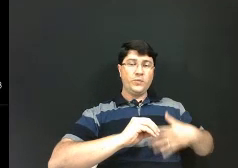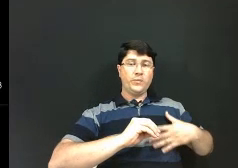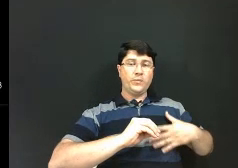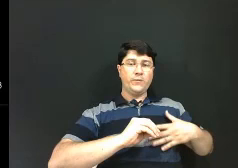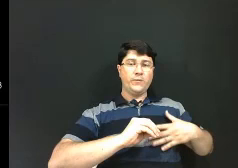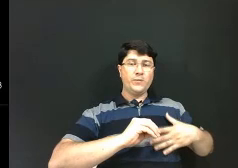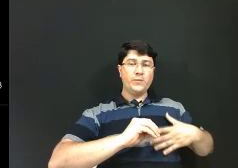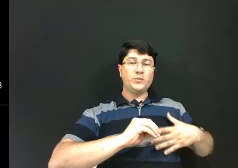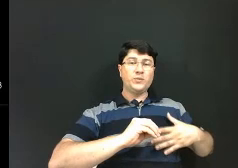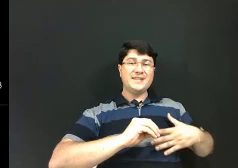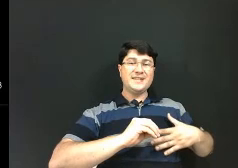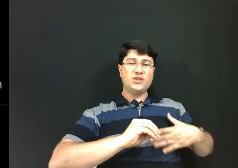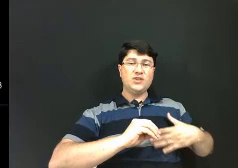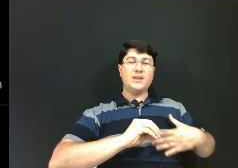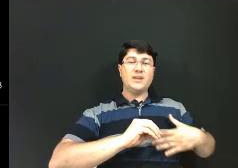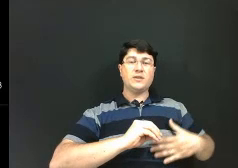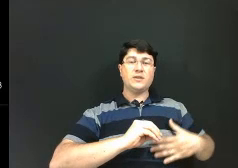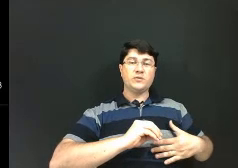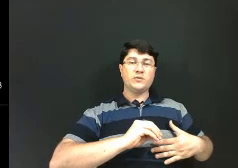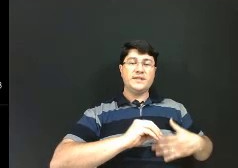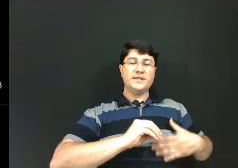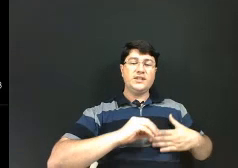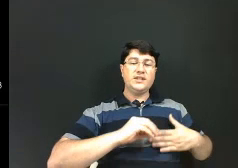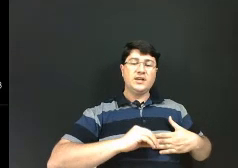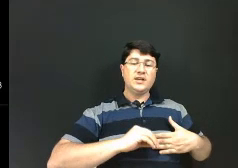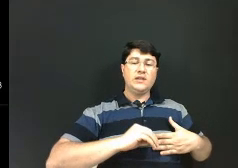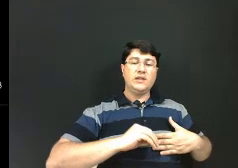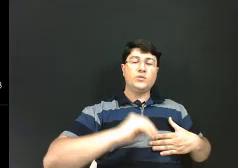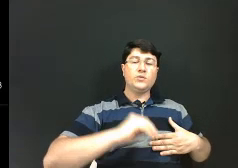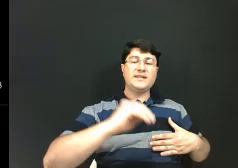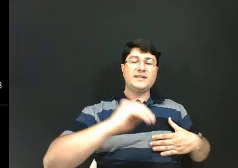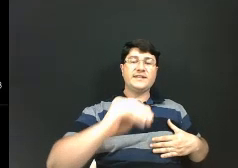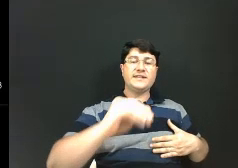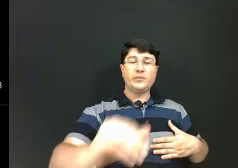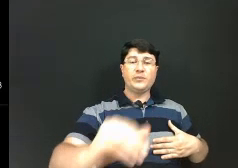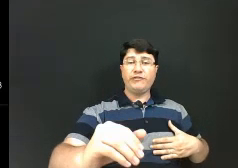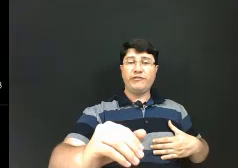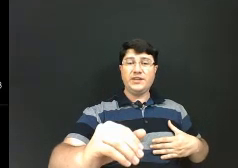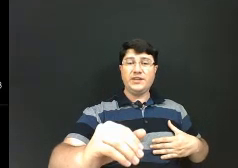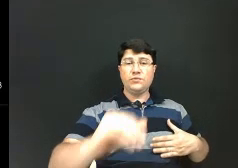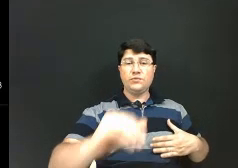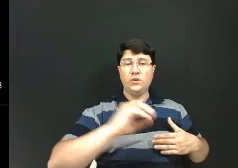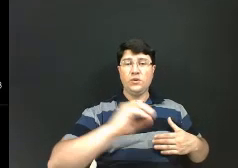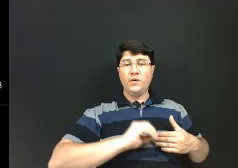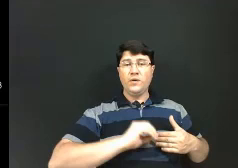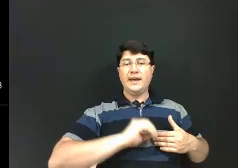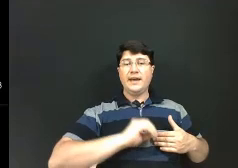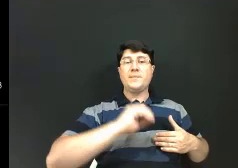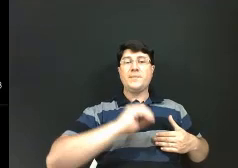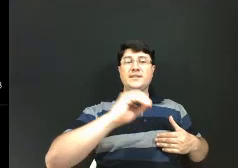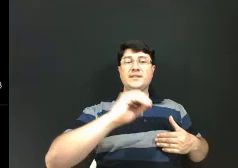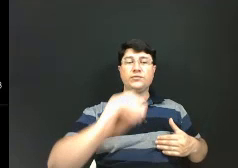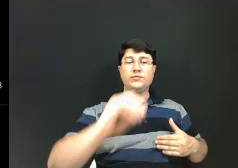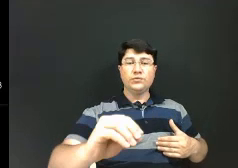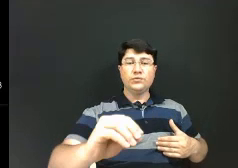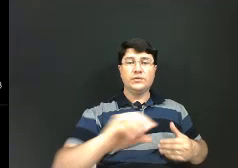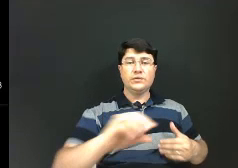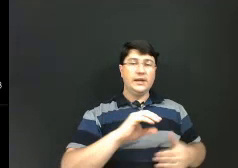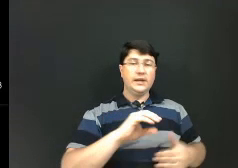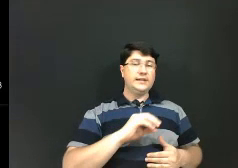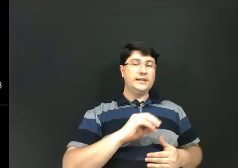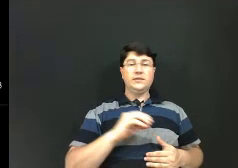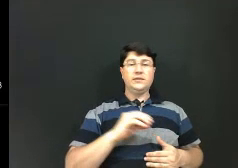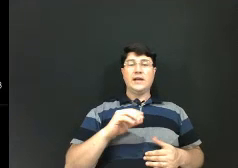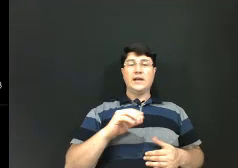o corpo é o momento presente, o mais próximo do presente. Quanto mais afastado para frente do corpo, é mais ao